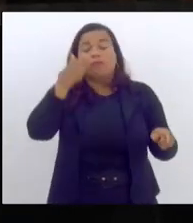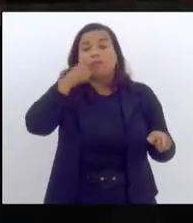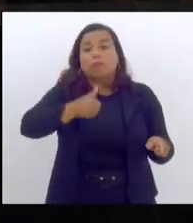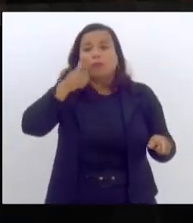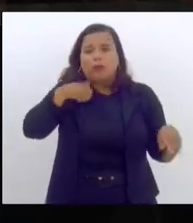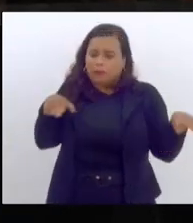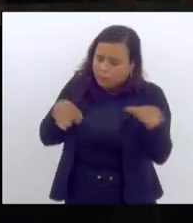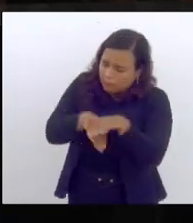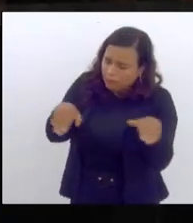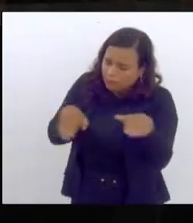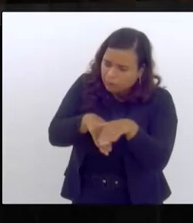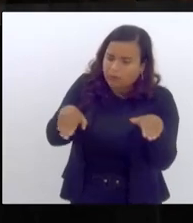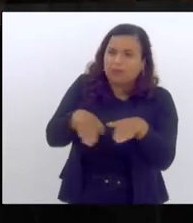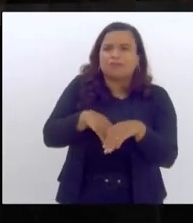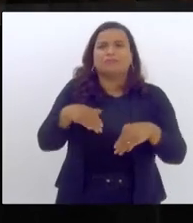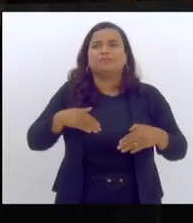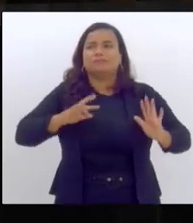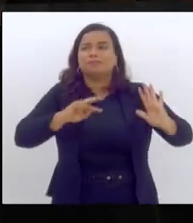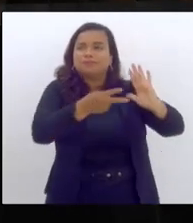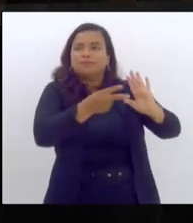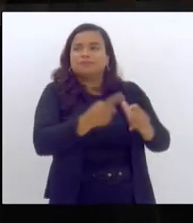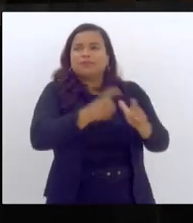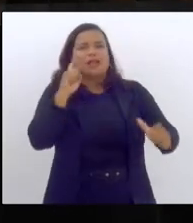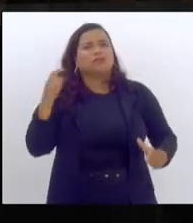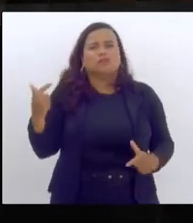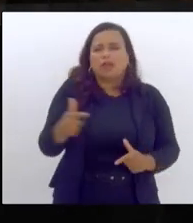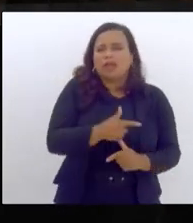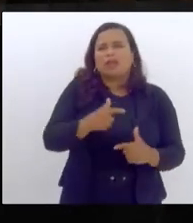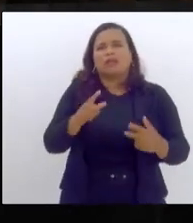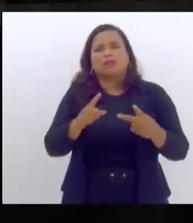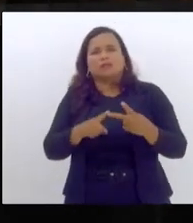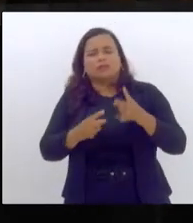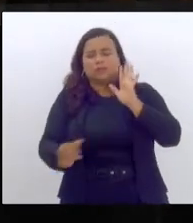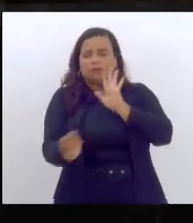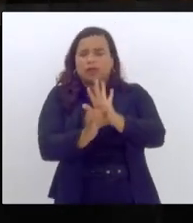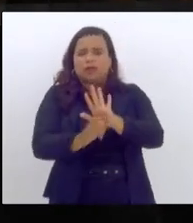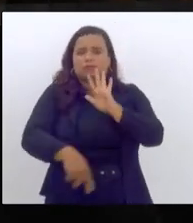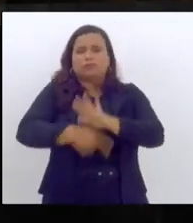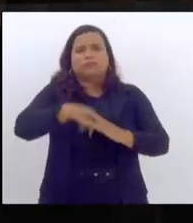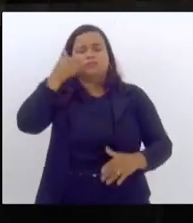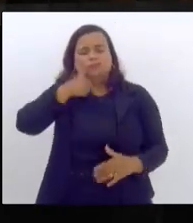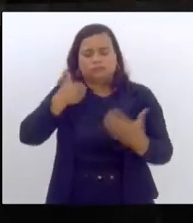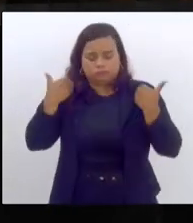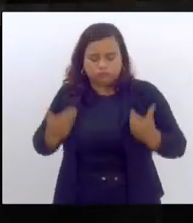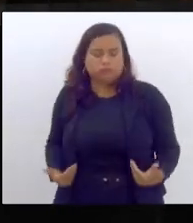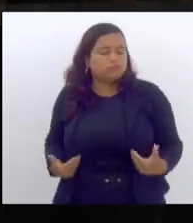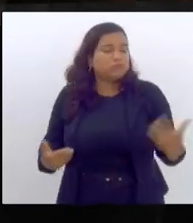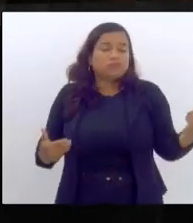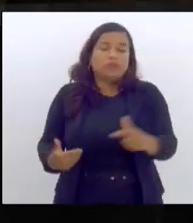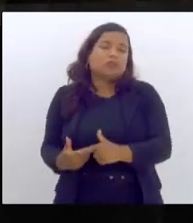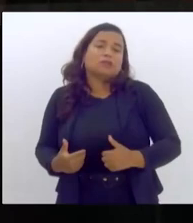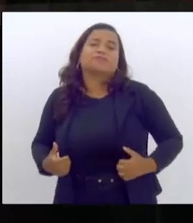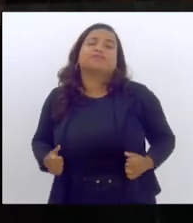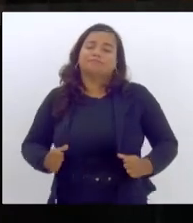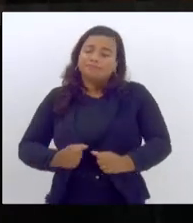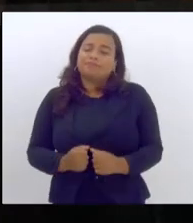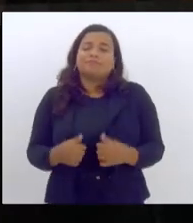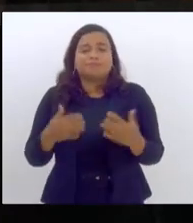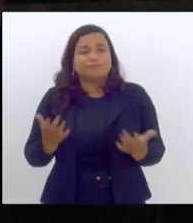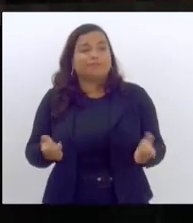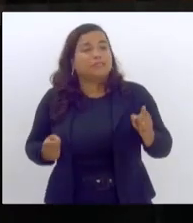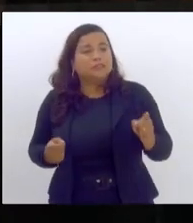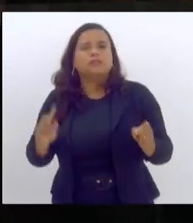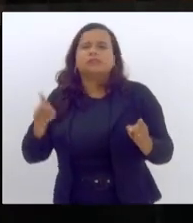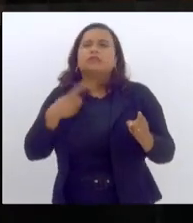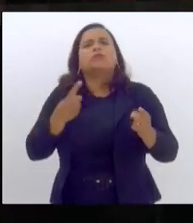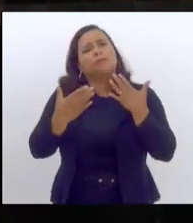seja reconhecida na sua autonomia, na sua identidade própria enquanto mulher. E isso é algo que a gente